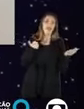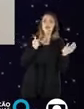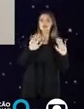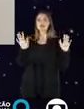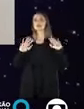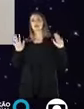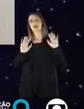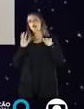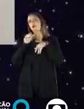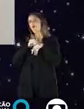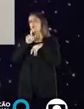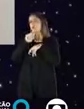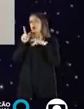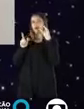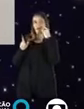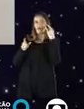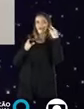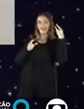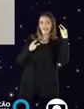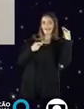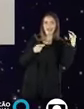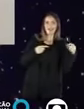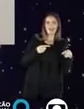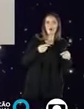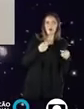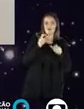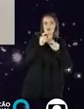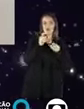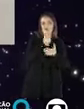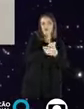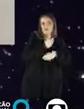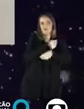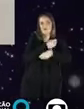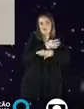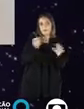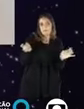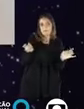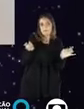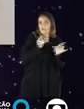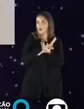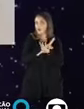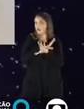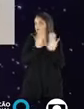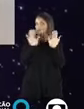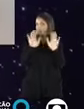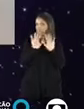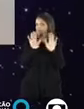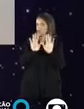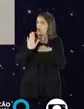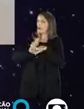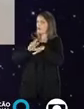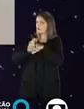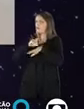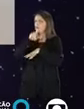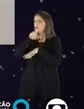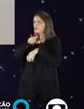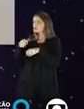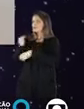nessa armadilha, na sedução dos produtos prontos e super industrializados e processados, faça você